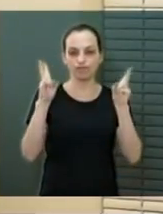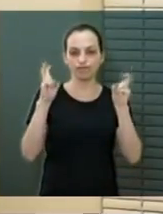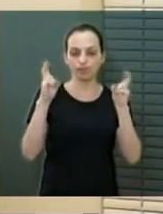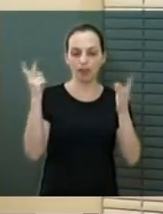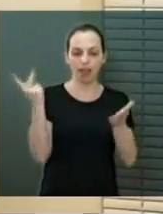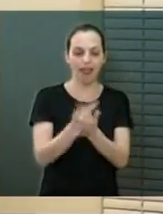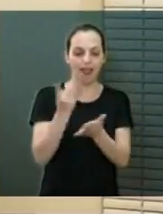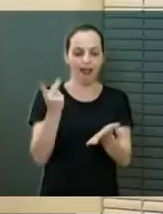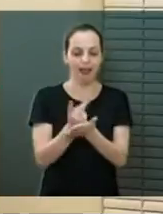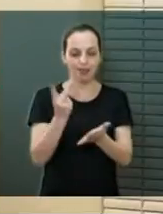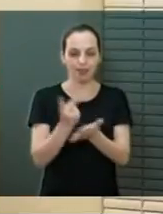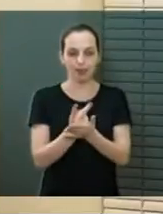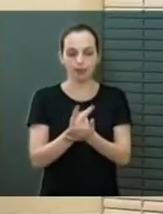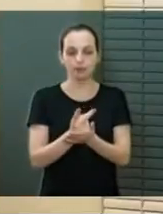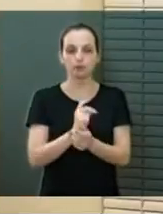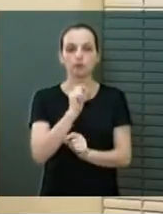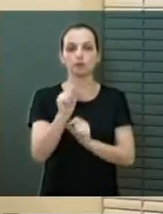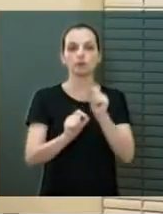errada.